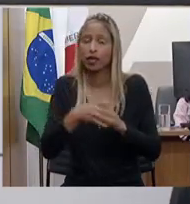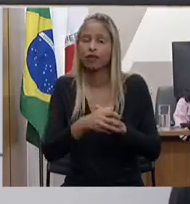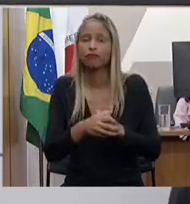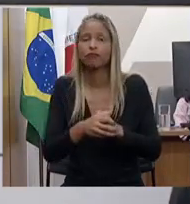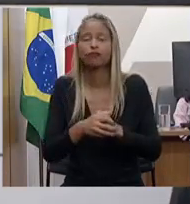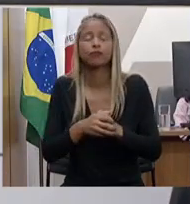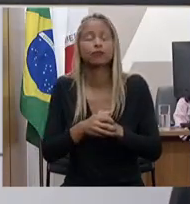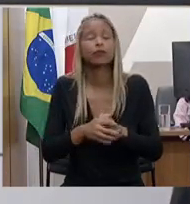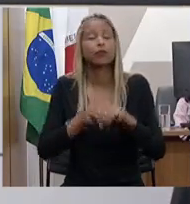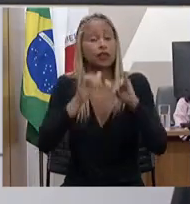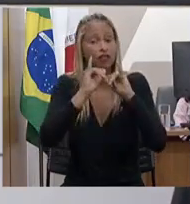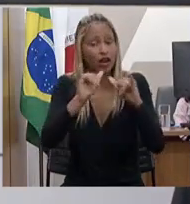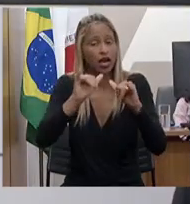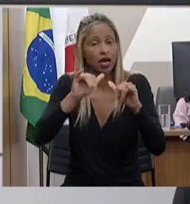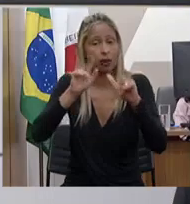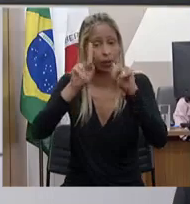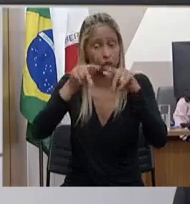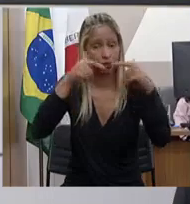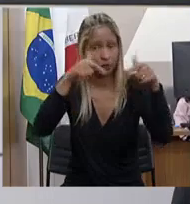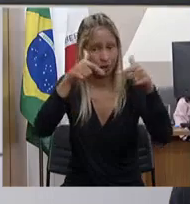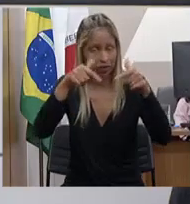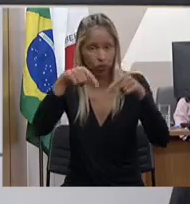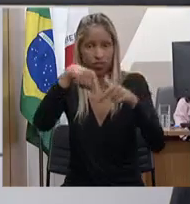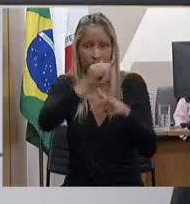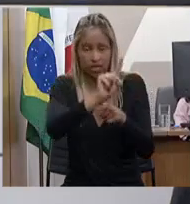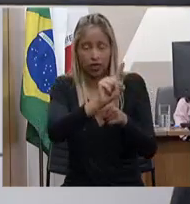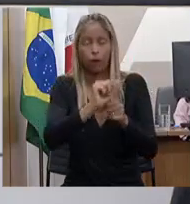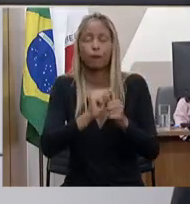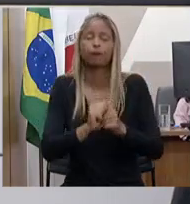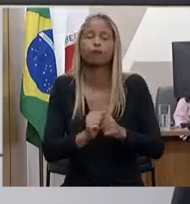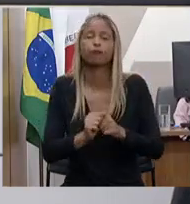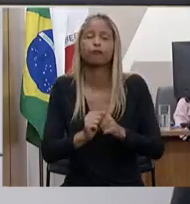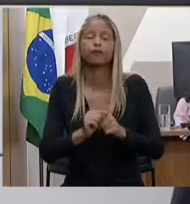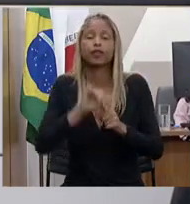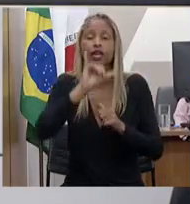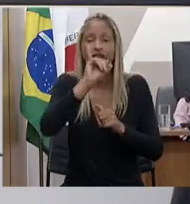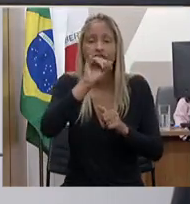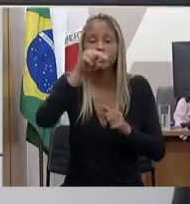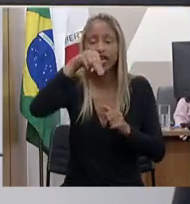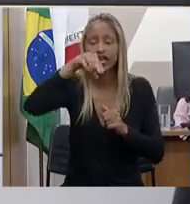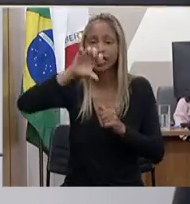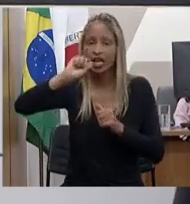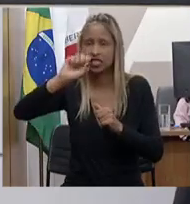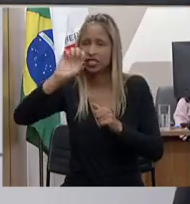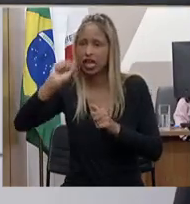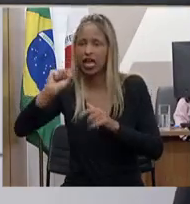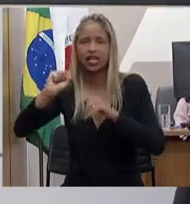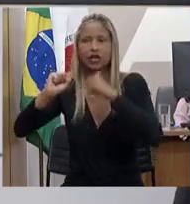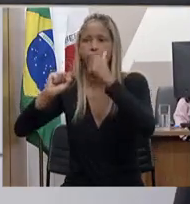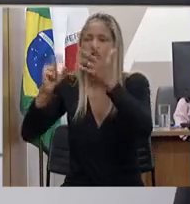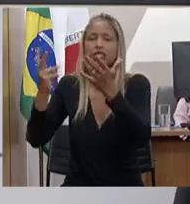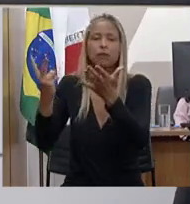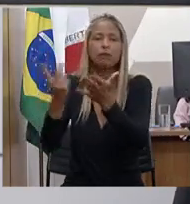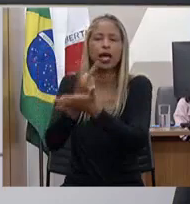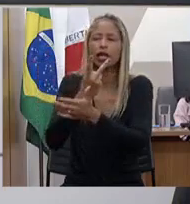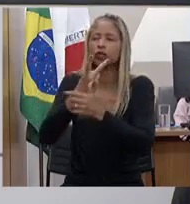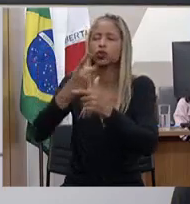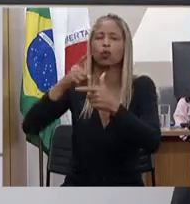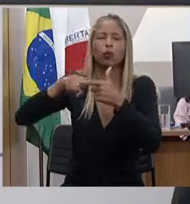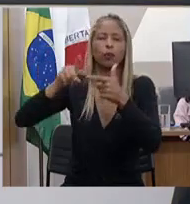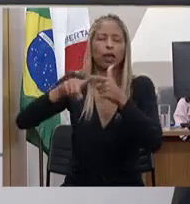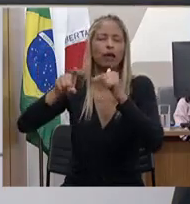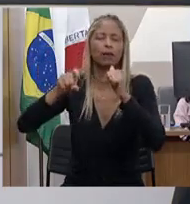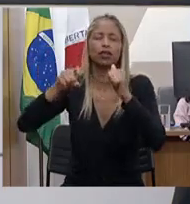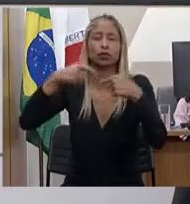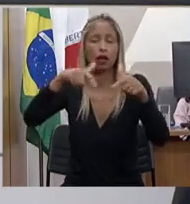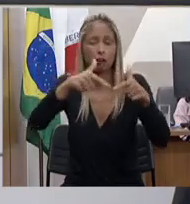dizendo que os trabalhadores quando iam para o INSS com alguns tempo trabalha algum adoecimento trabalha e simulavam